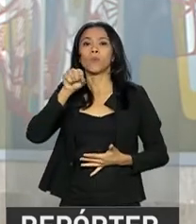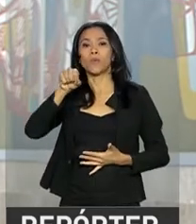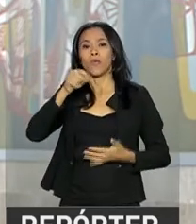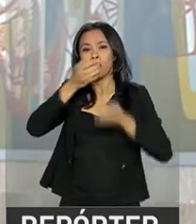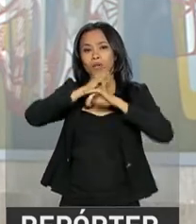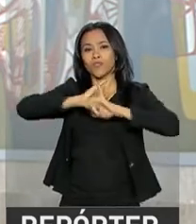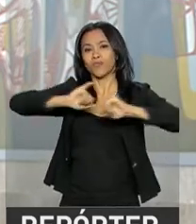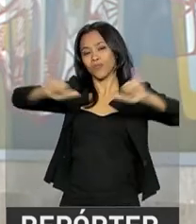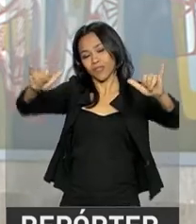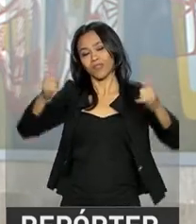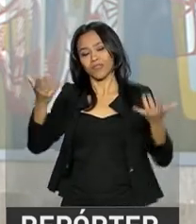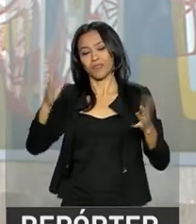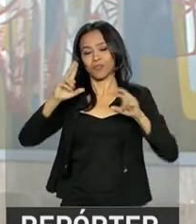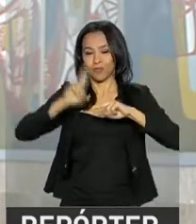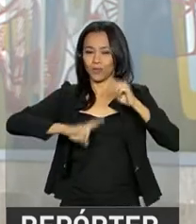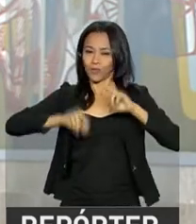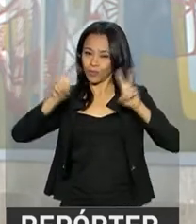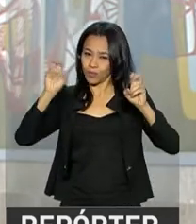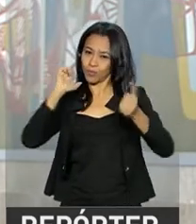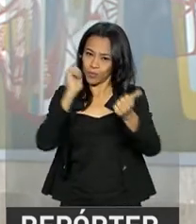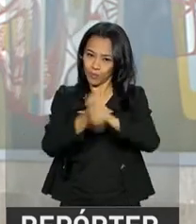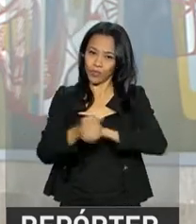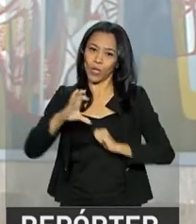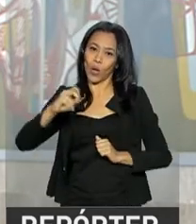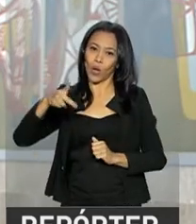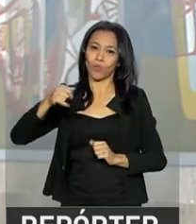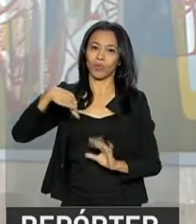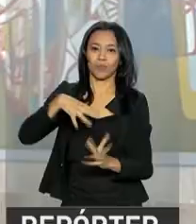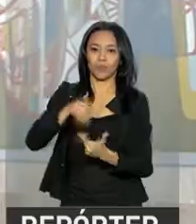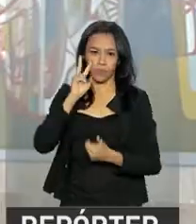mensagem sobre a Copa do Mundo. Vamos acompanhar.